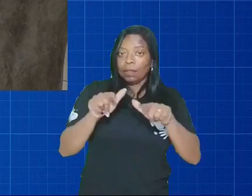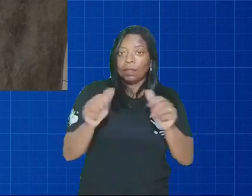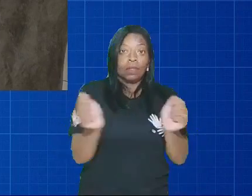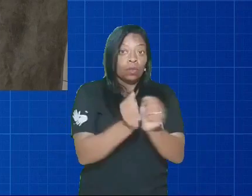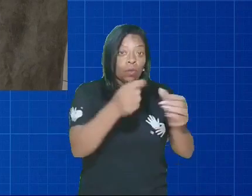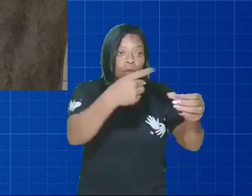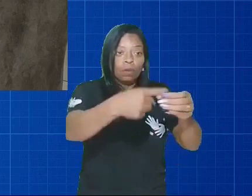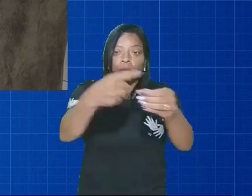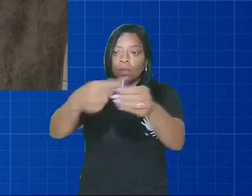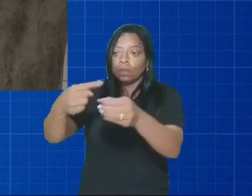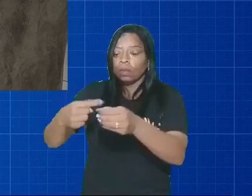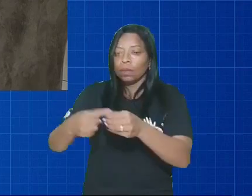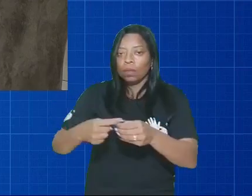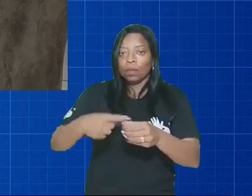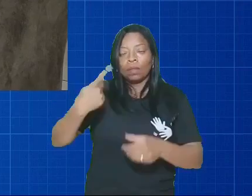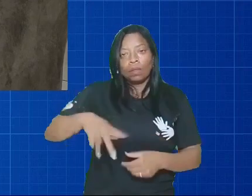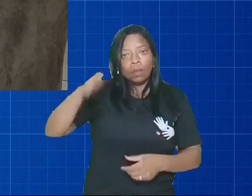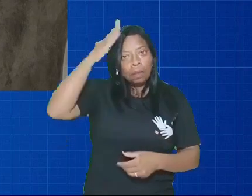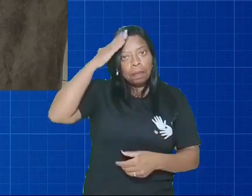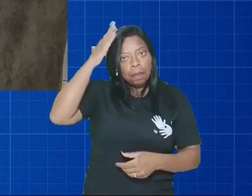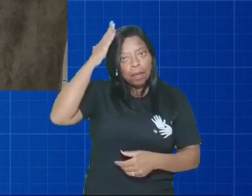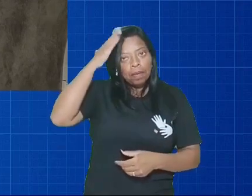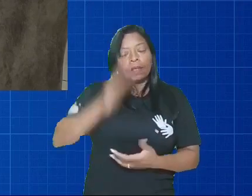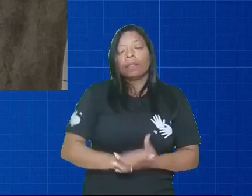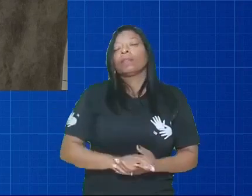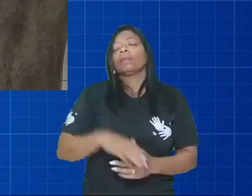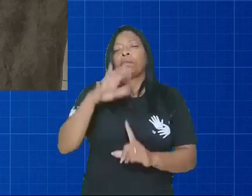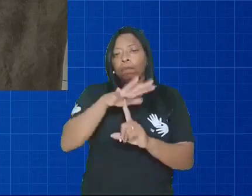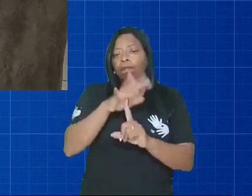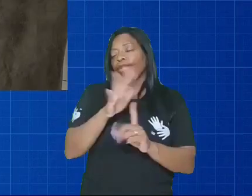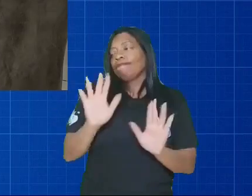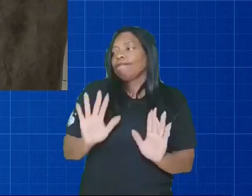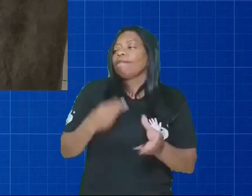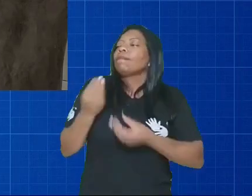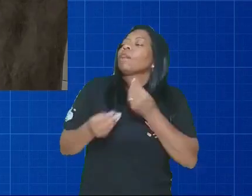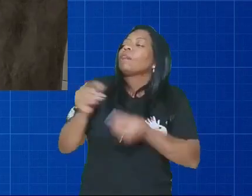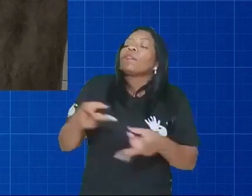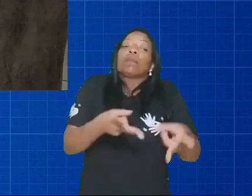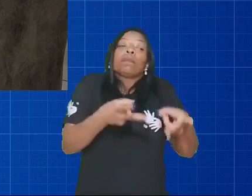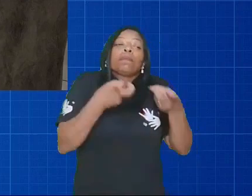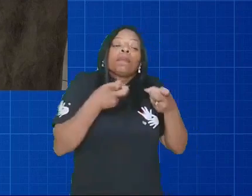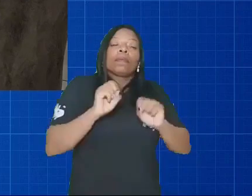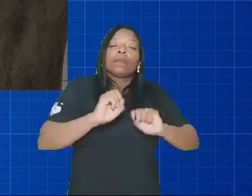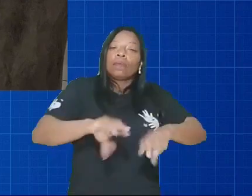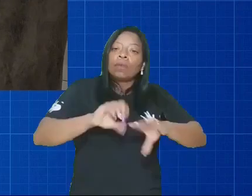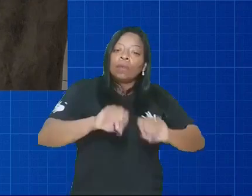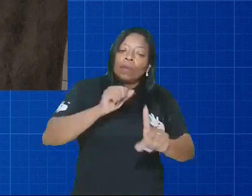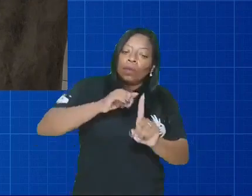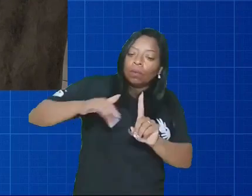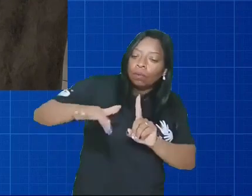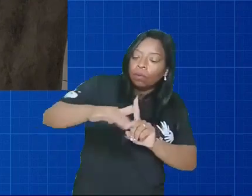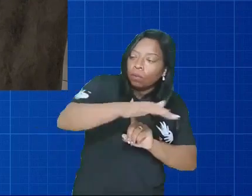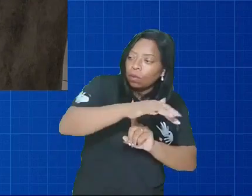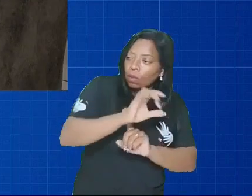aos municípios do estado, como que você está vendo essa questão da educação ambiental nos municípios? A gente